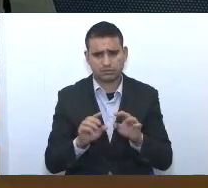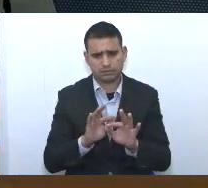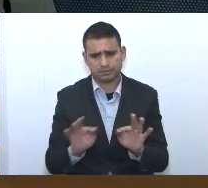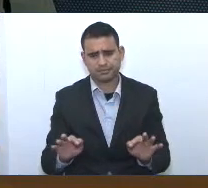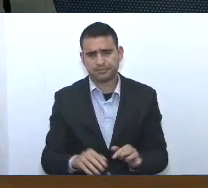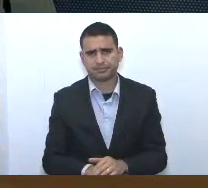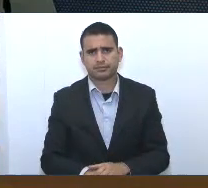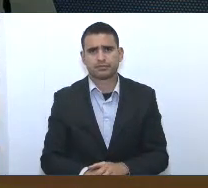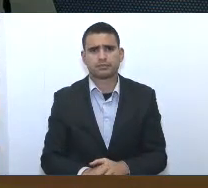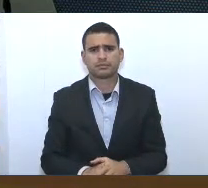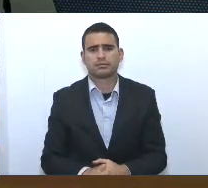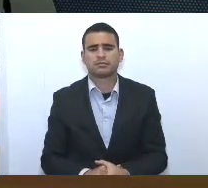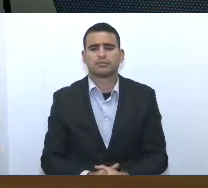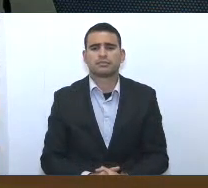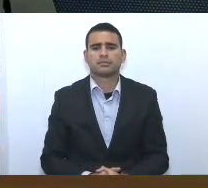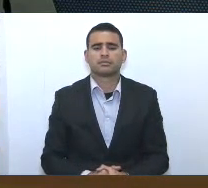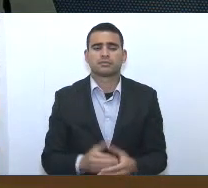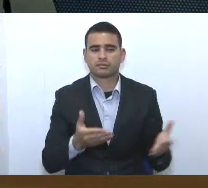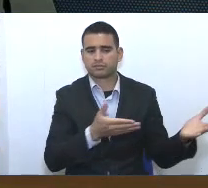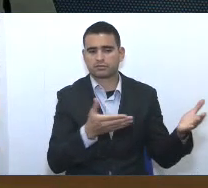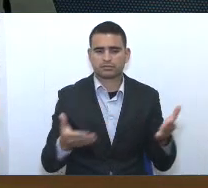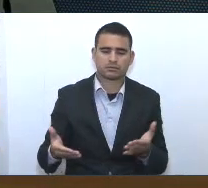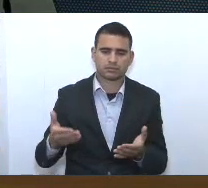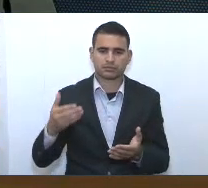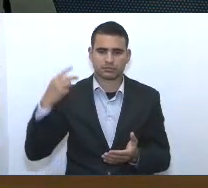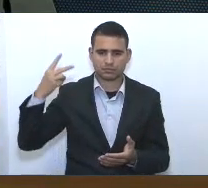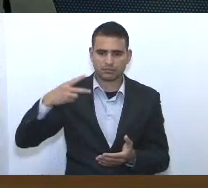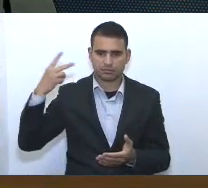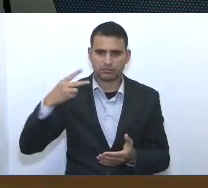Com a palavra, nobre vereador Romildo Santos.